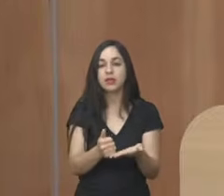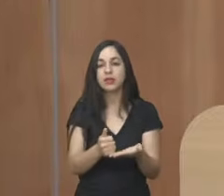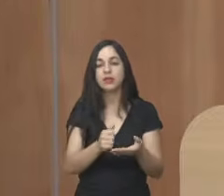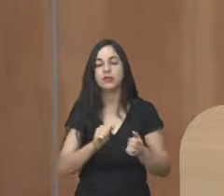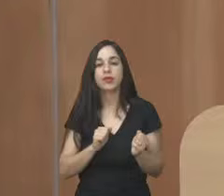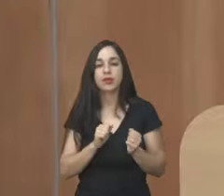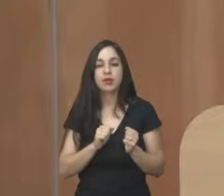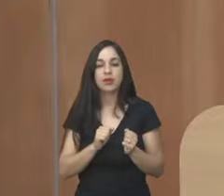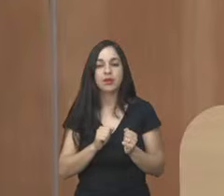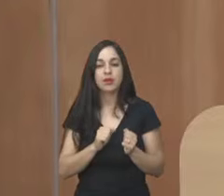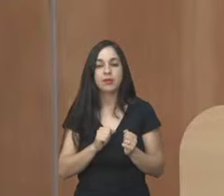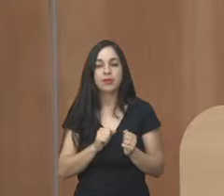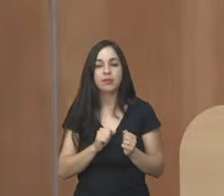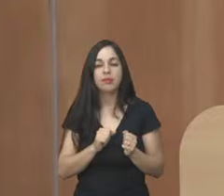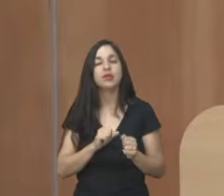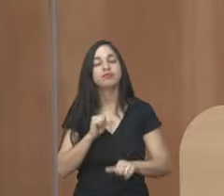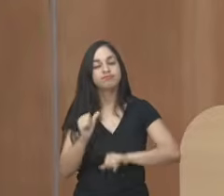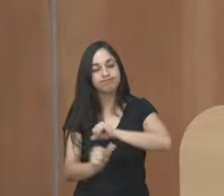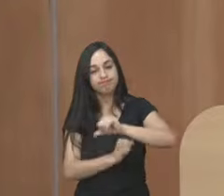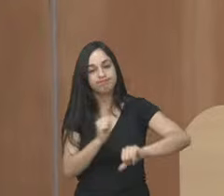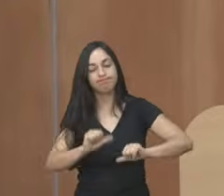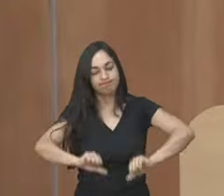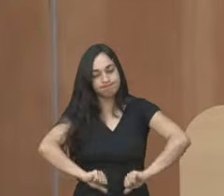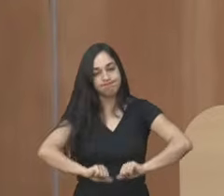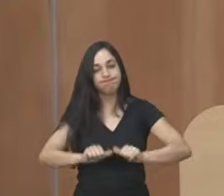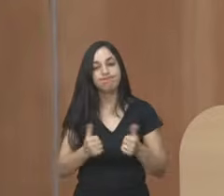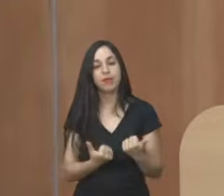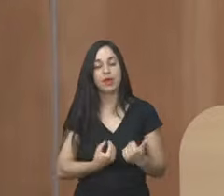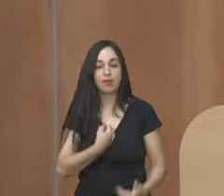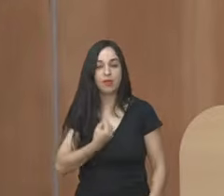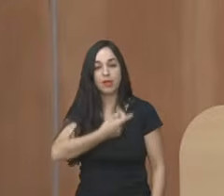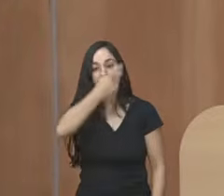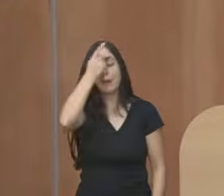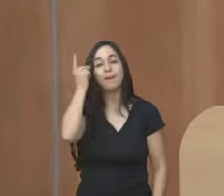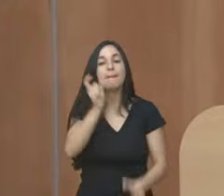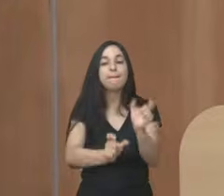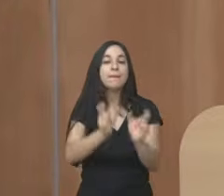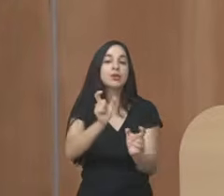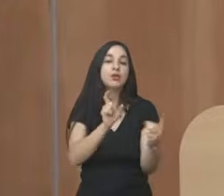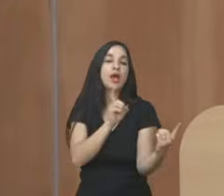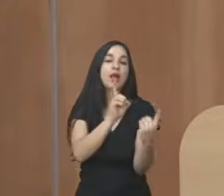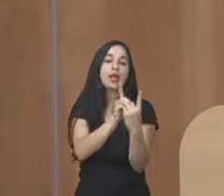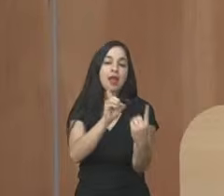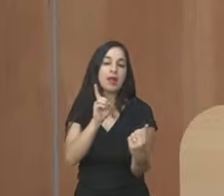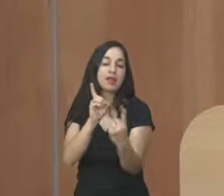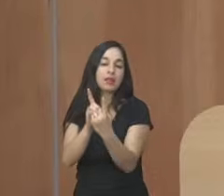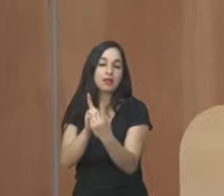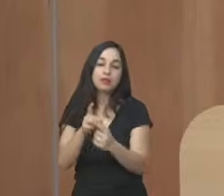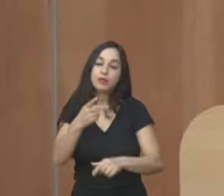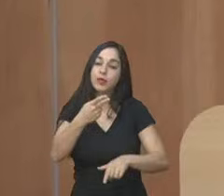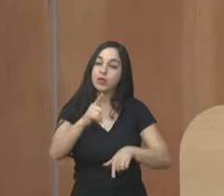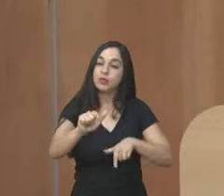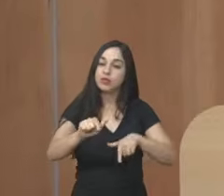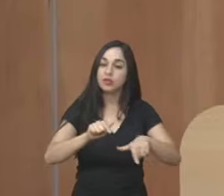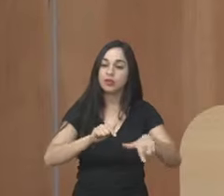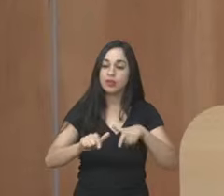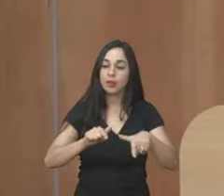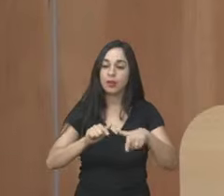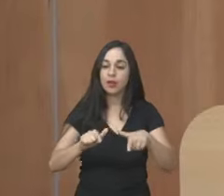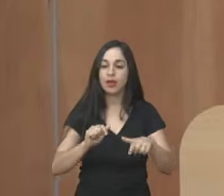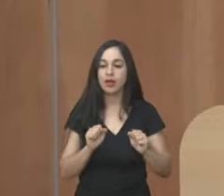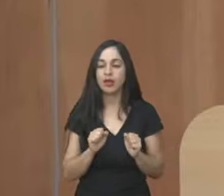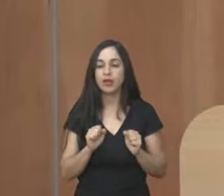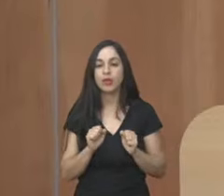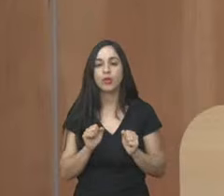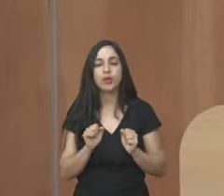e restauração da vida de seus assistidos. Além disso, o seu trabalho ultrapassa o